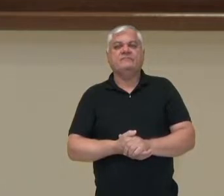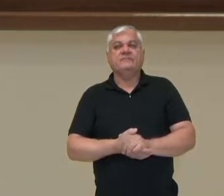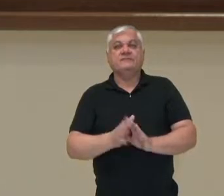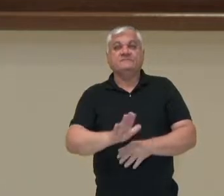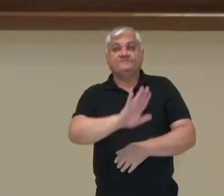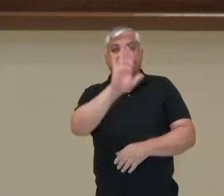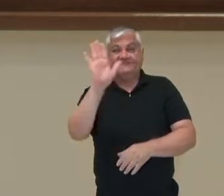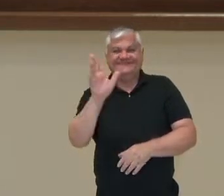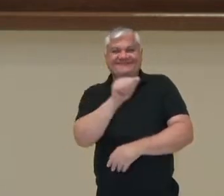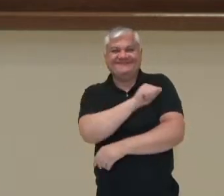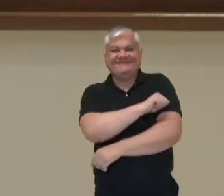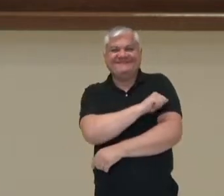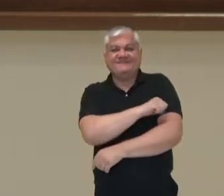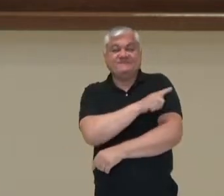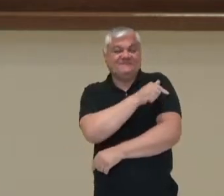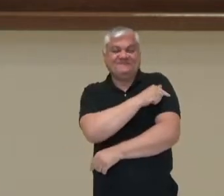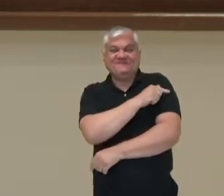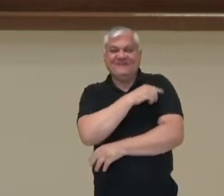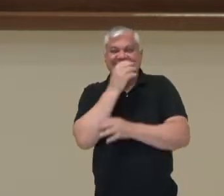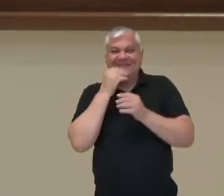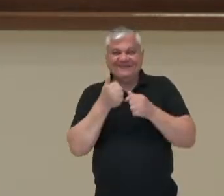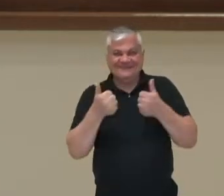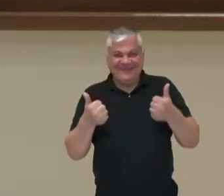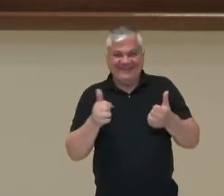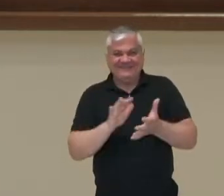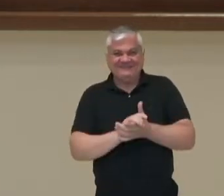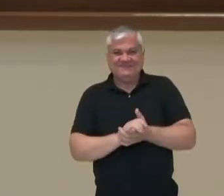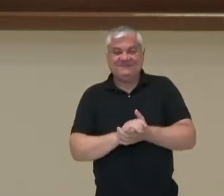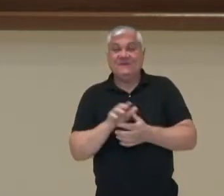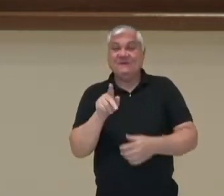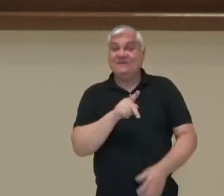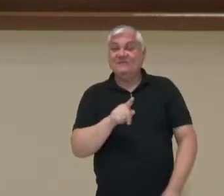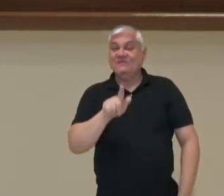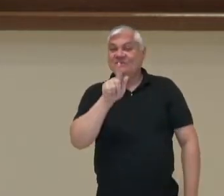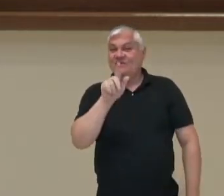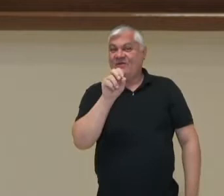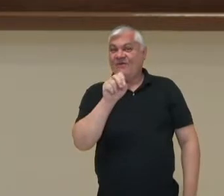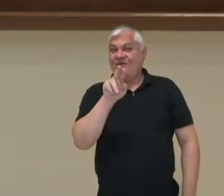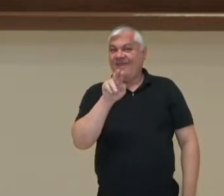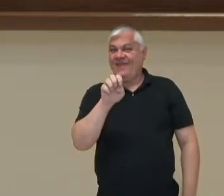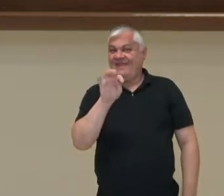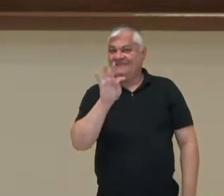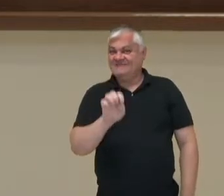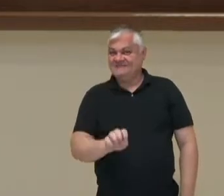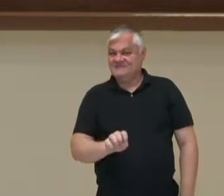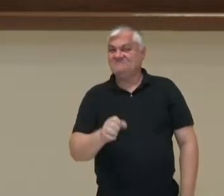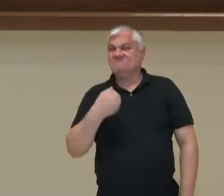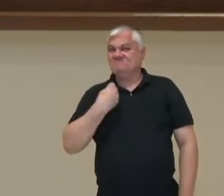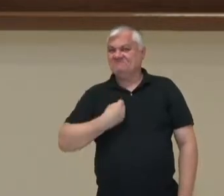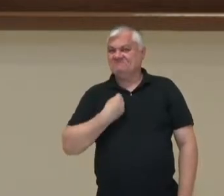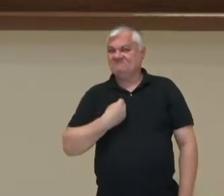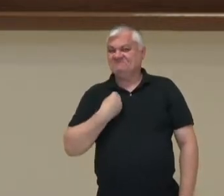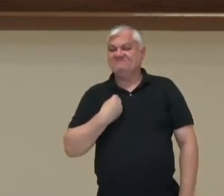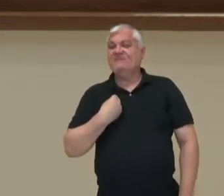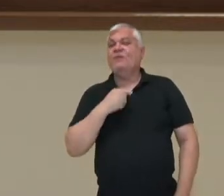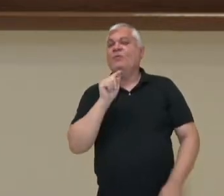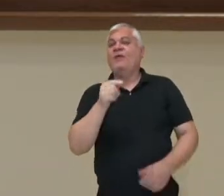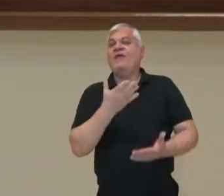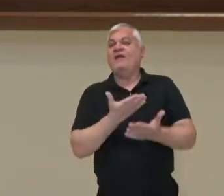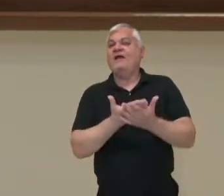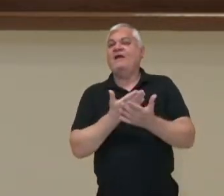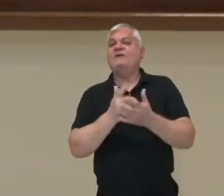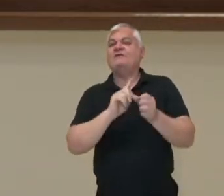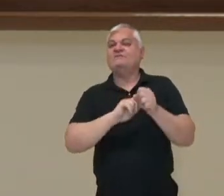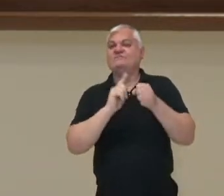Olá, meus queridos alunos do 7º ano, tudo bem com vocês? Professora Gorete Wozniak que vos fala. Estamos aqui para uma aula de